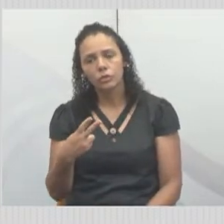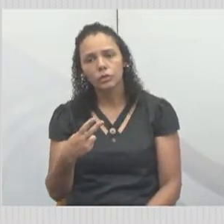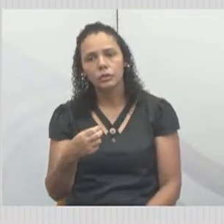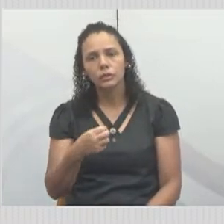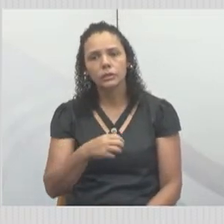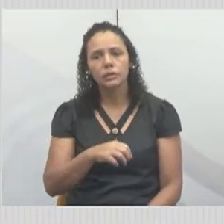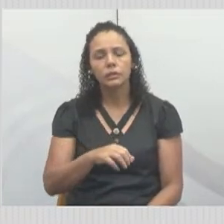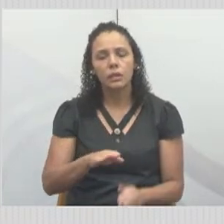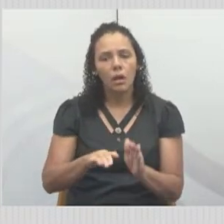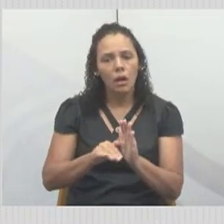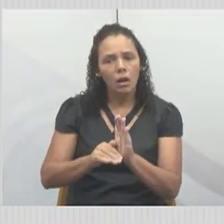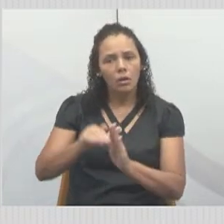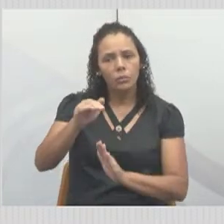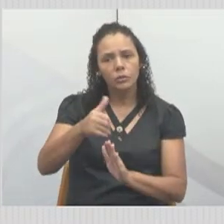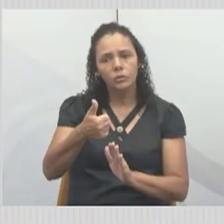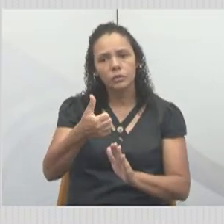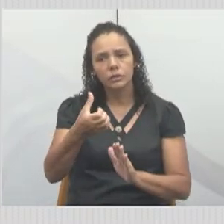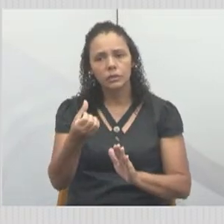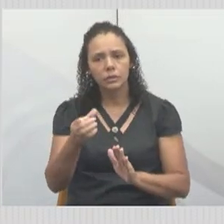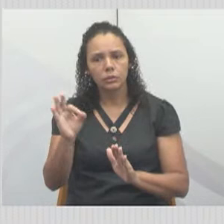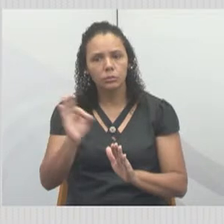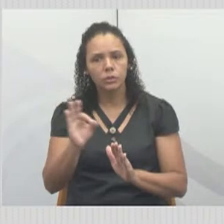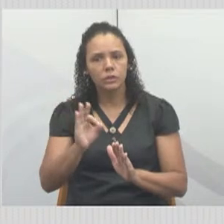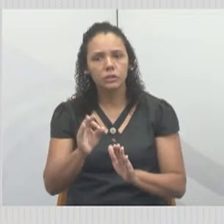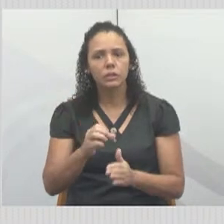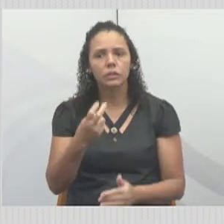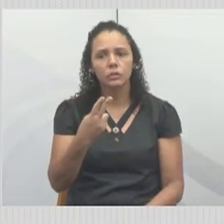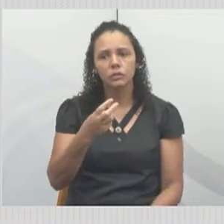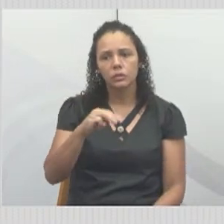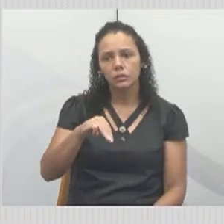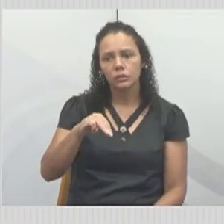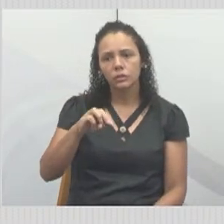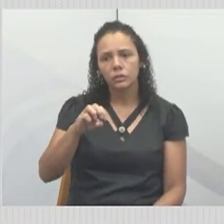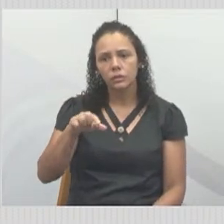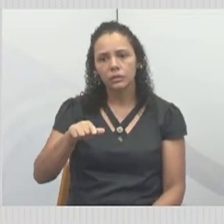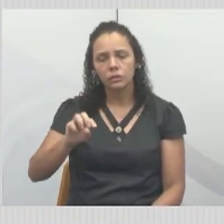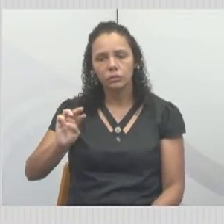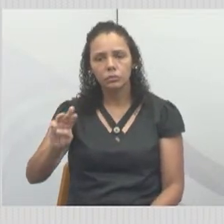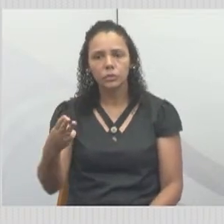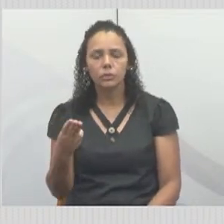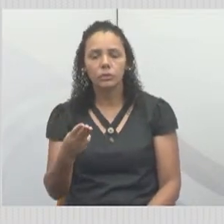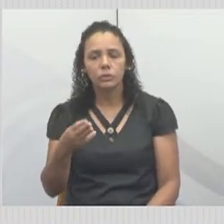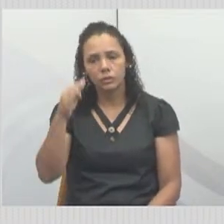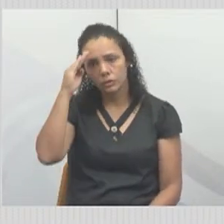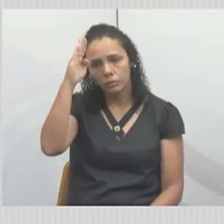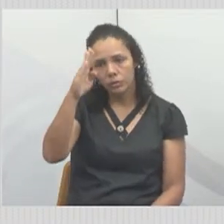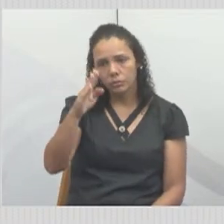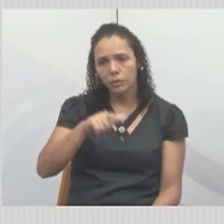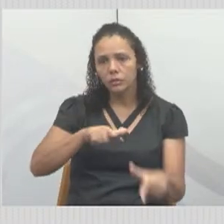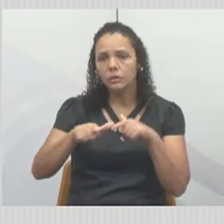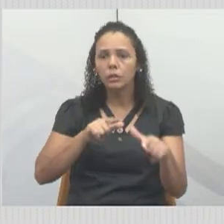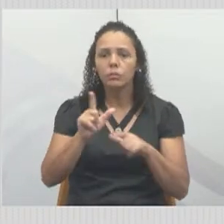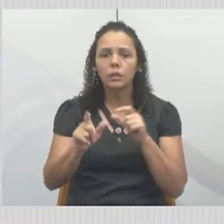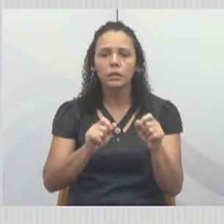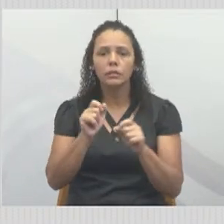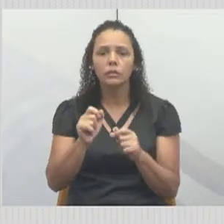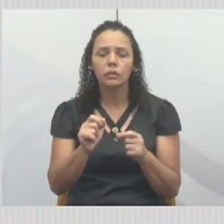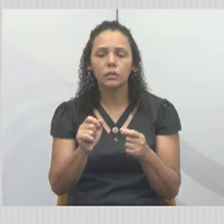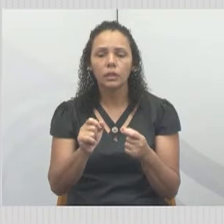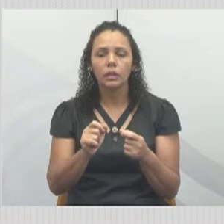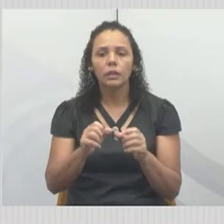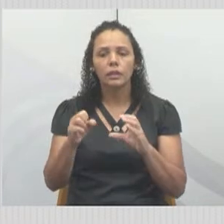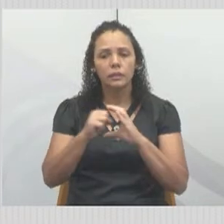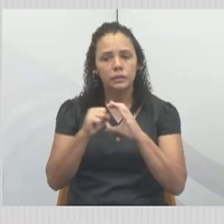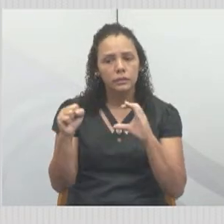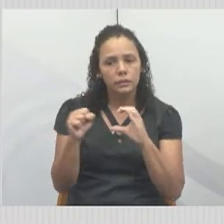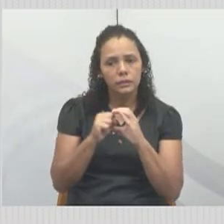de 16%, chegando a 237 milhões. E entre as principais ações está a subvenção da Santa